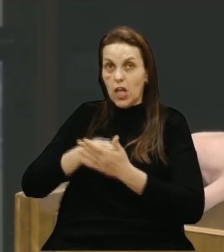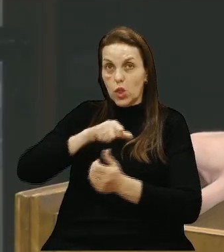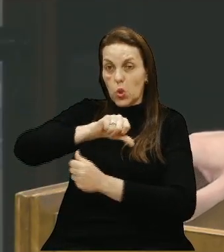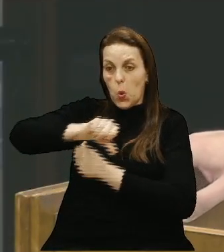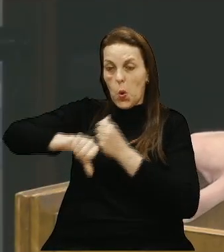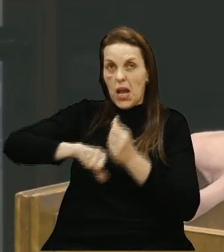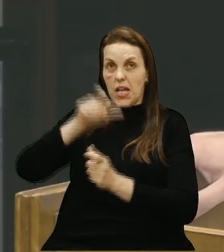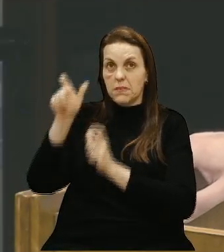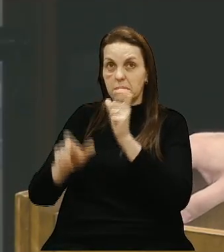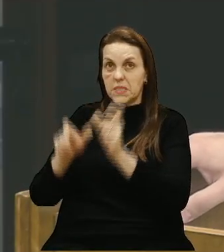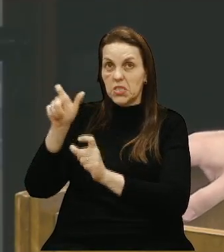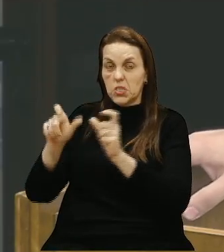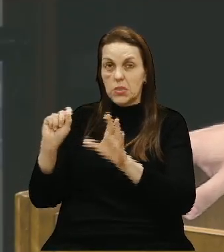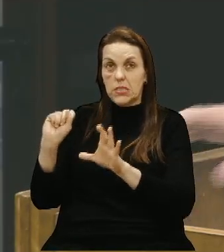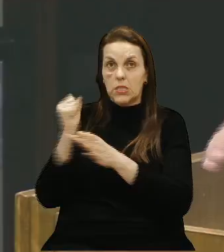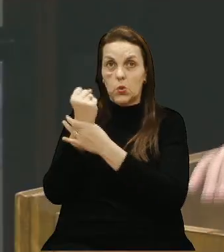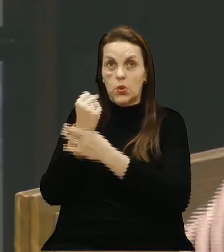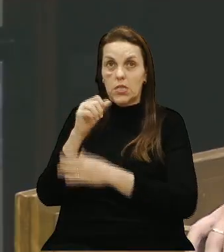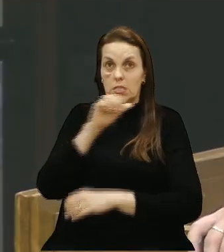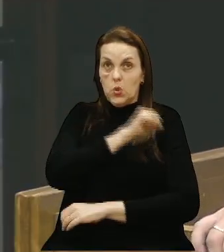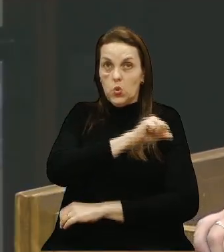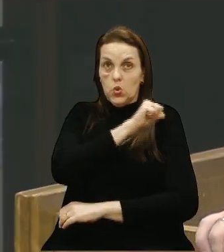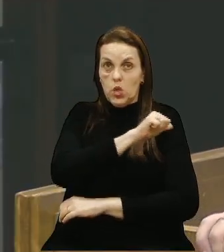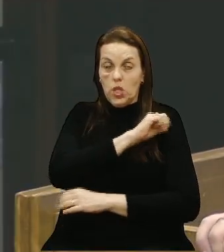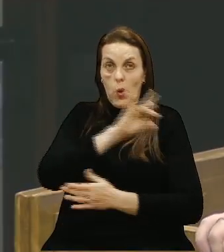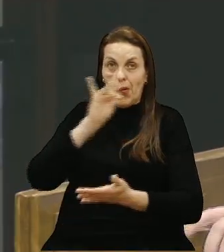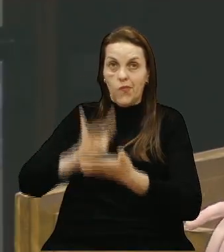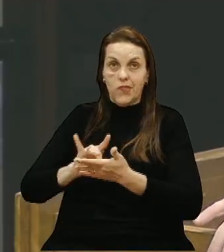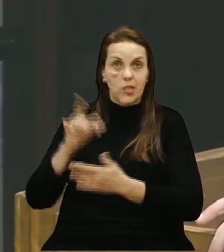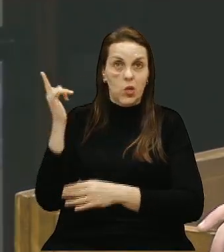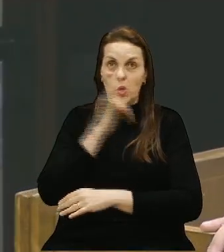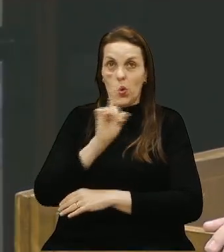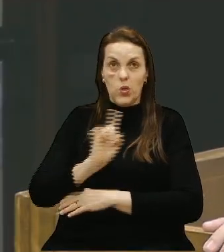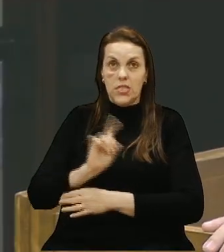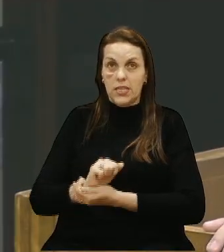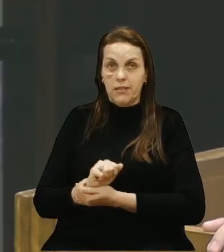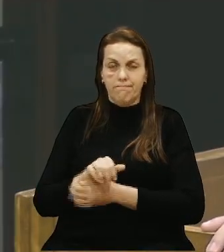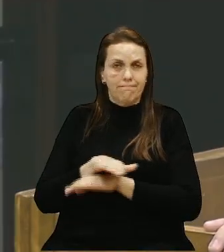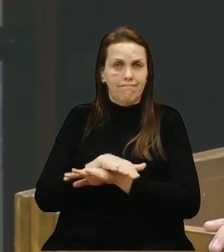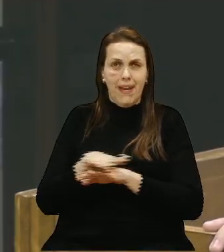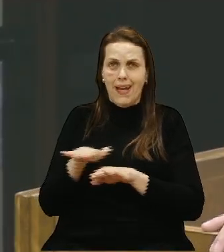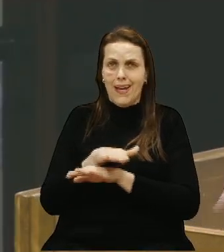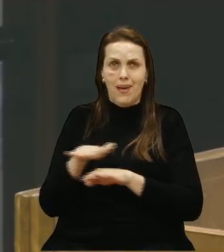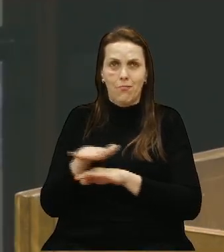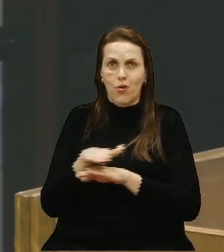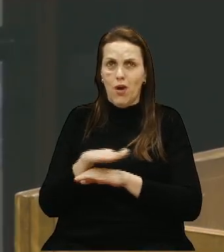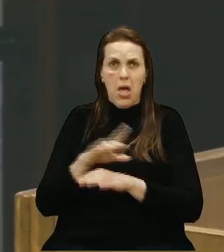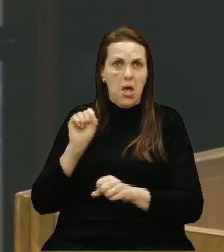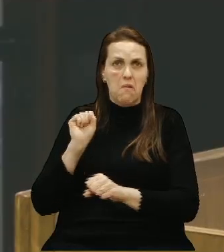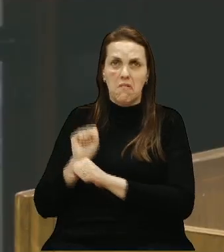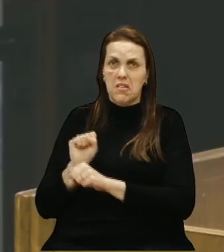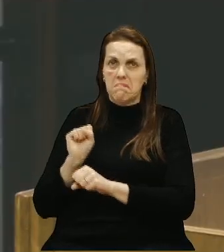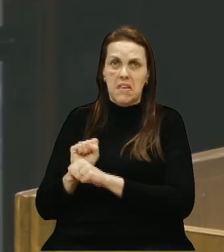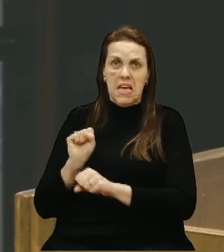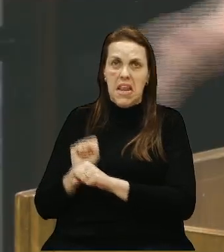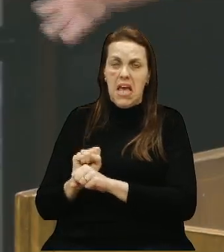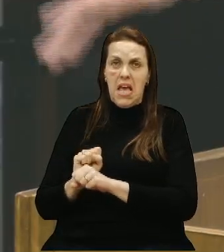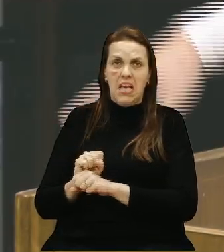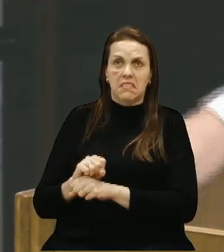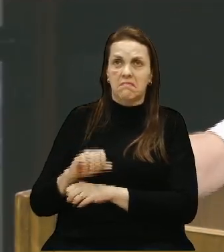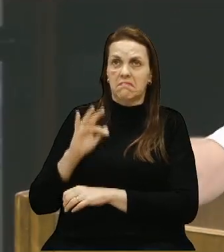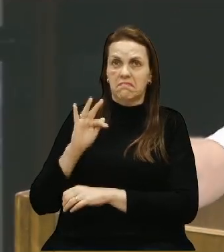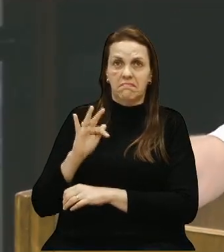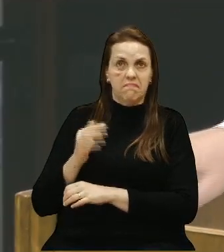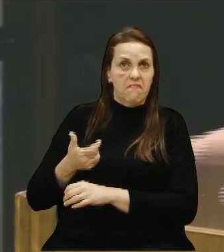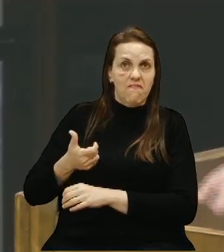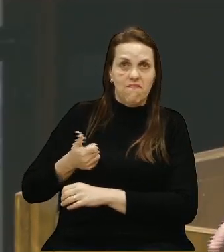da segurança no Rio de Janeiro oficialmente e não consegui. Isso acabou, eu não vou esperar. Minha